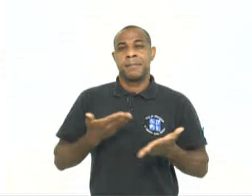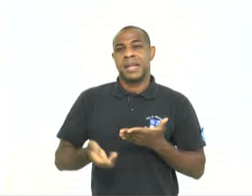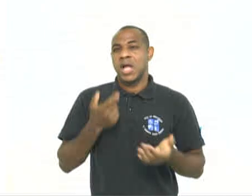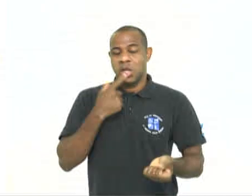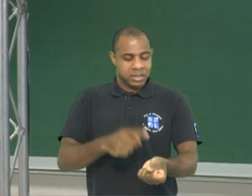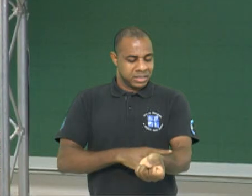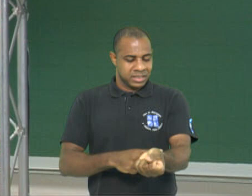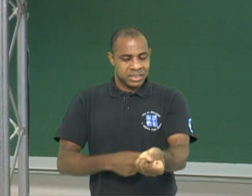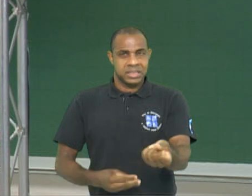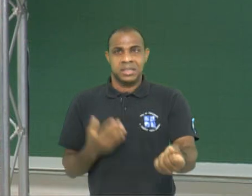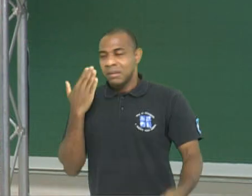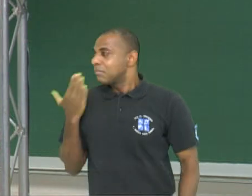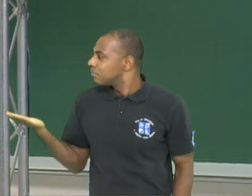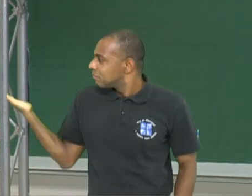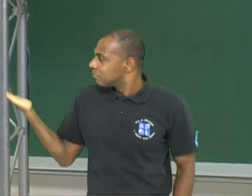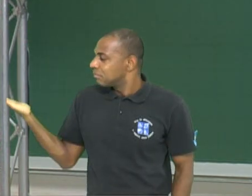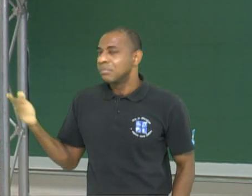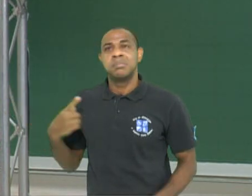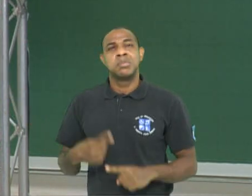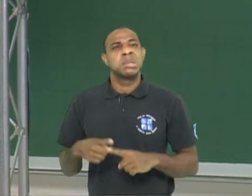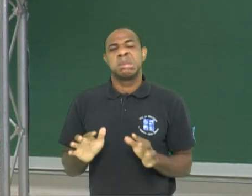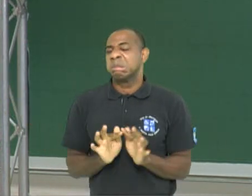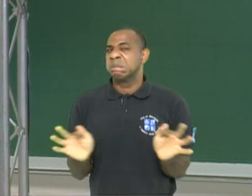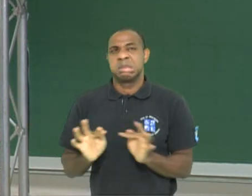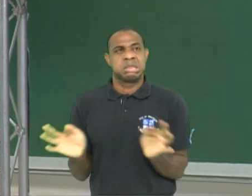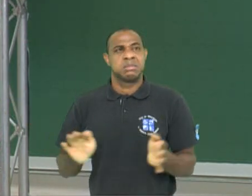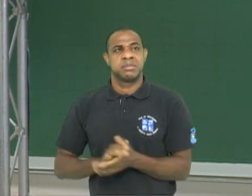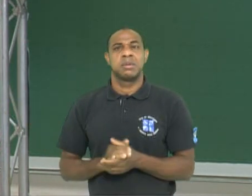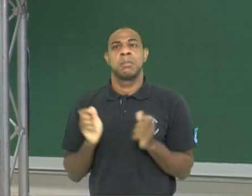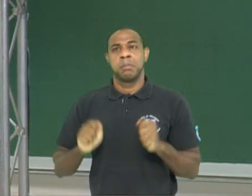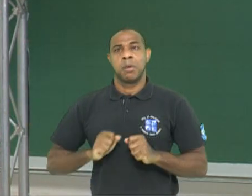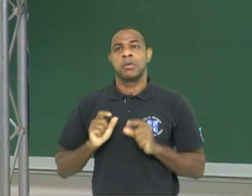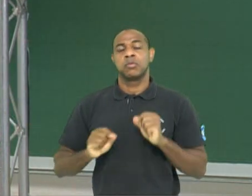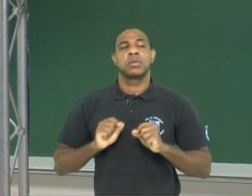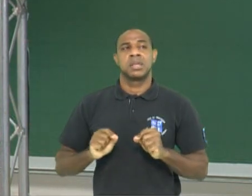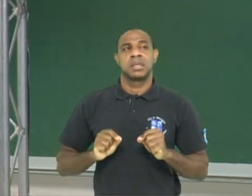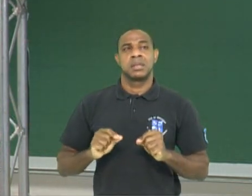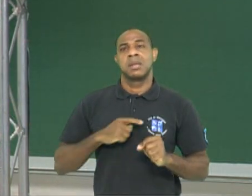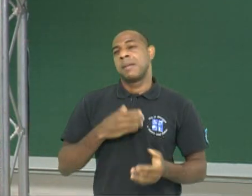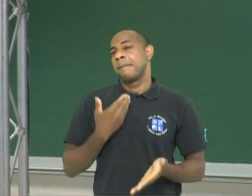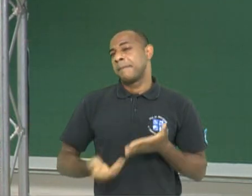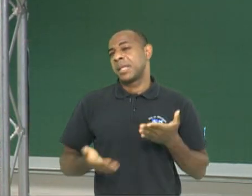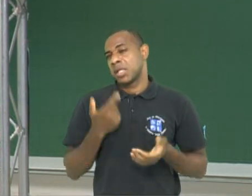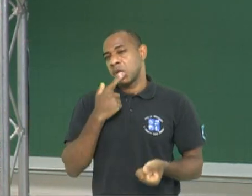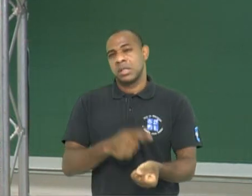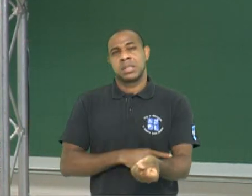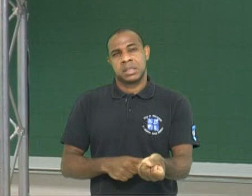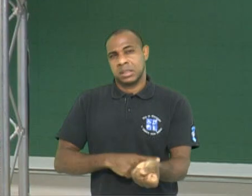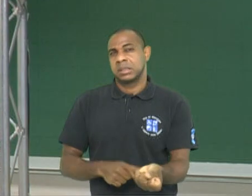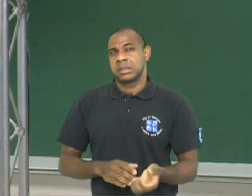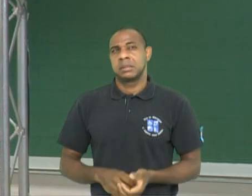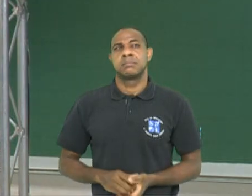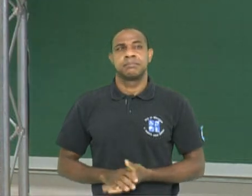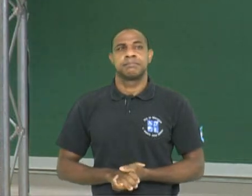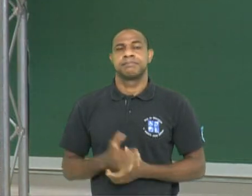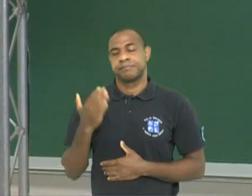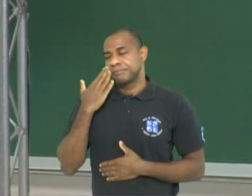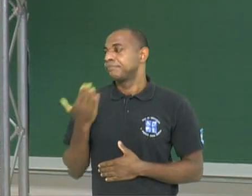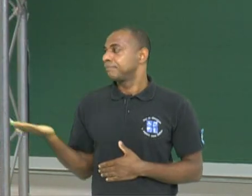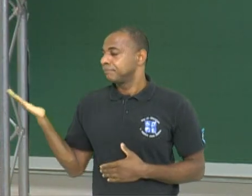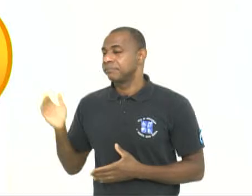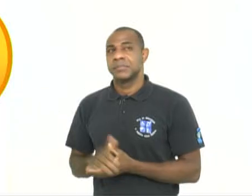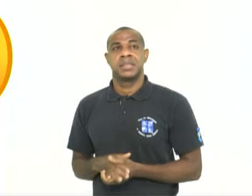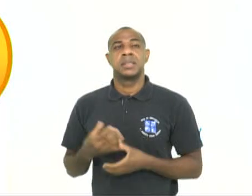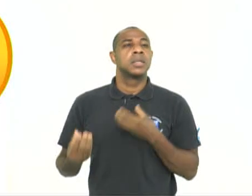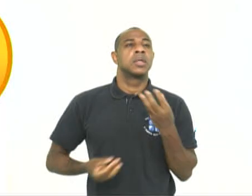sangue, né? Até por um motivo assim simples, né? Ele pode ter perdas de sangue assim consideráveis. Muito bem. A